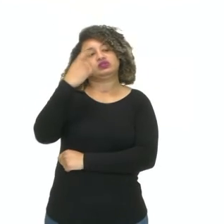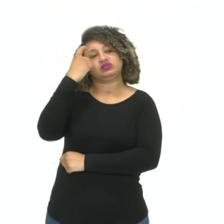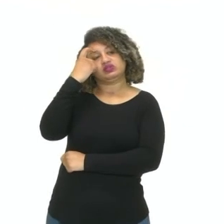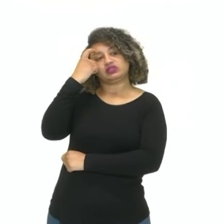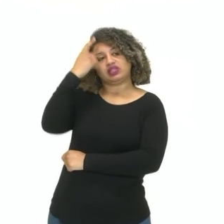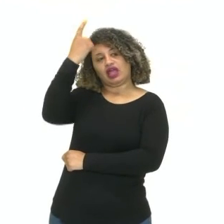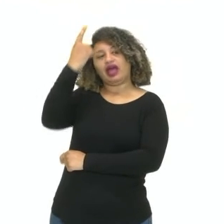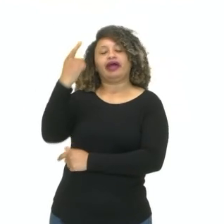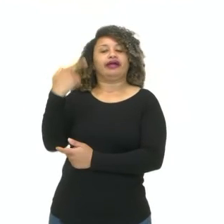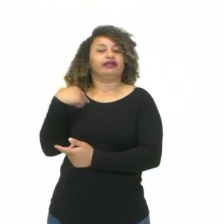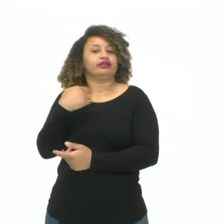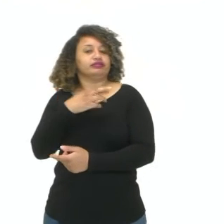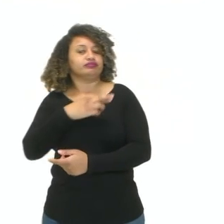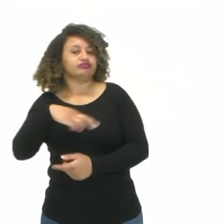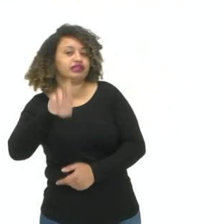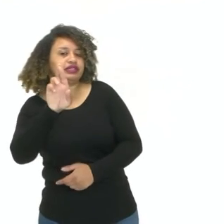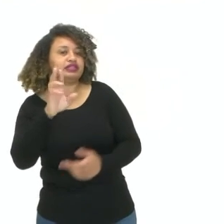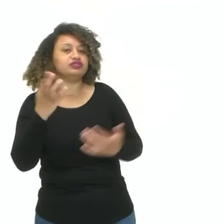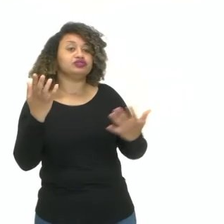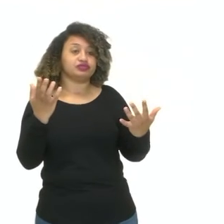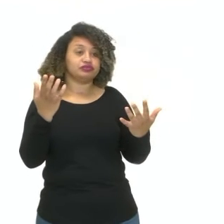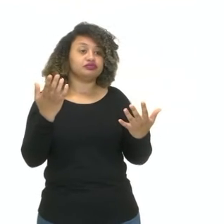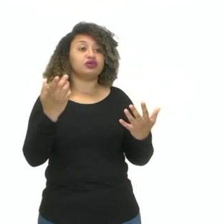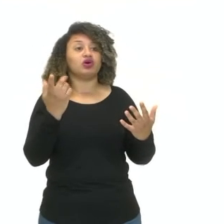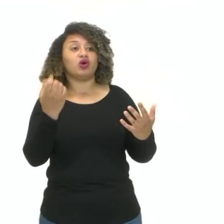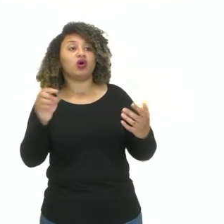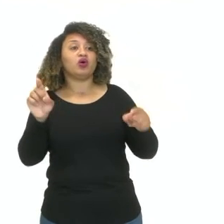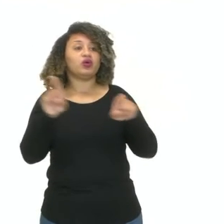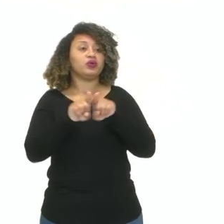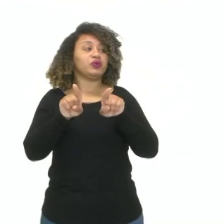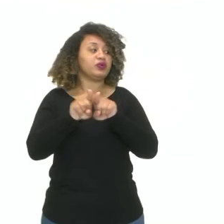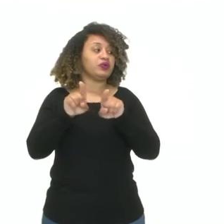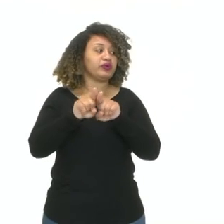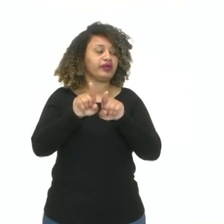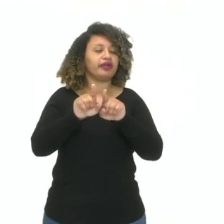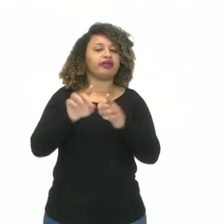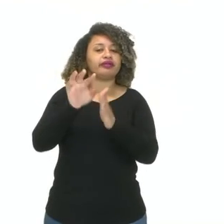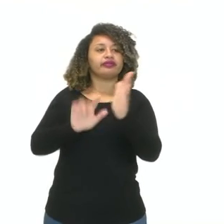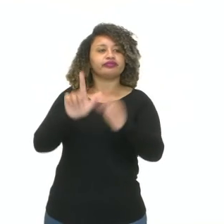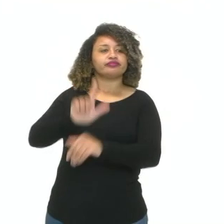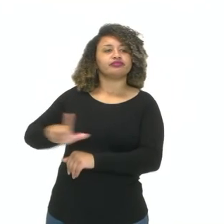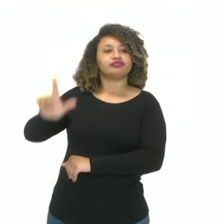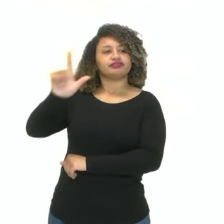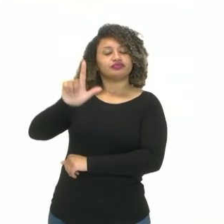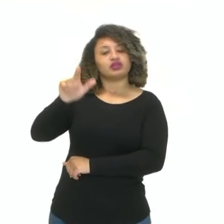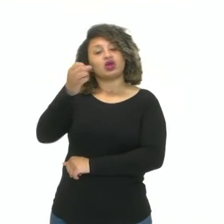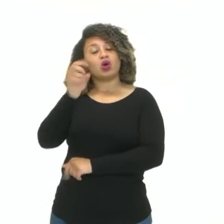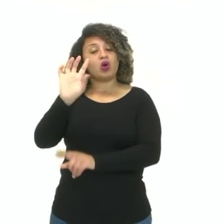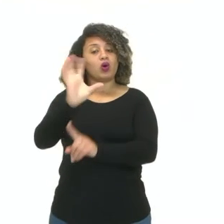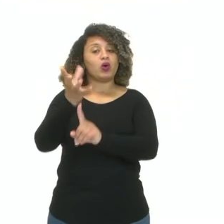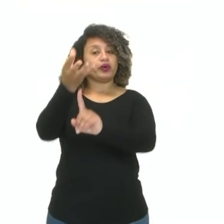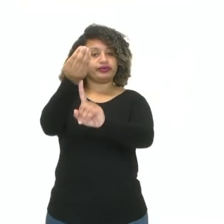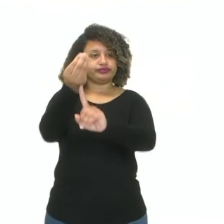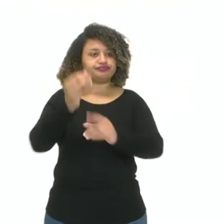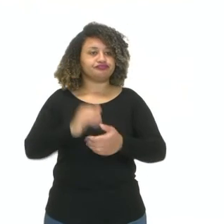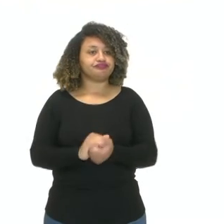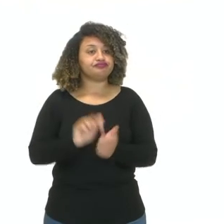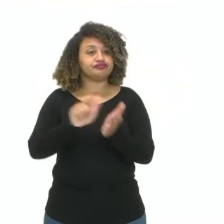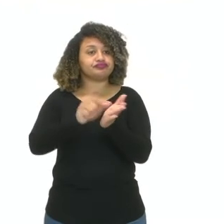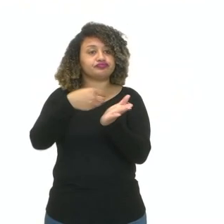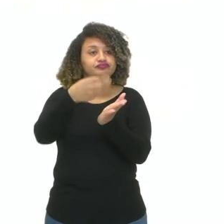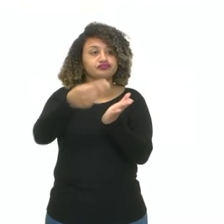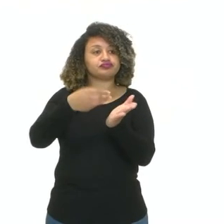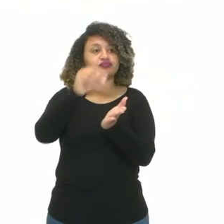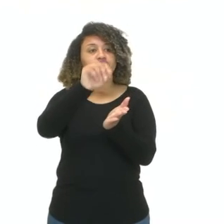uma doutrina, uma religião, uma obra literária ou artística. No panfleto, a